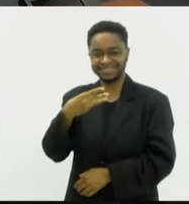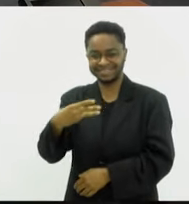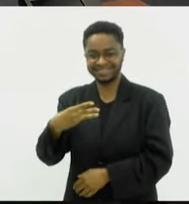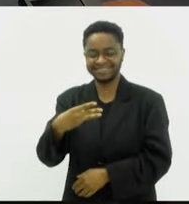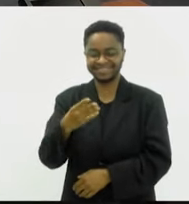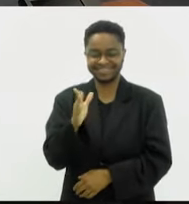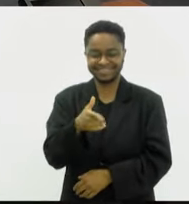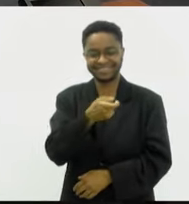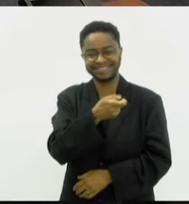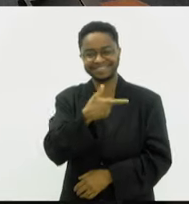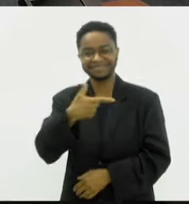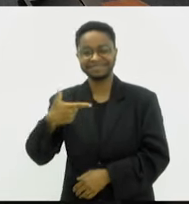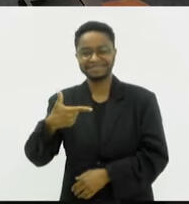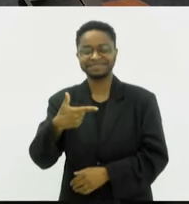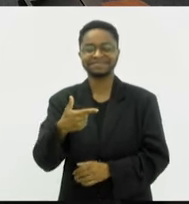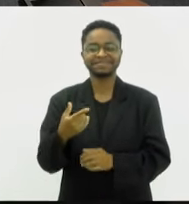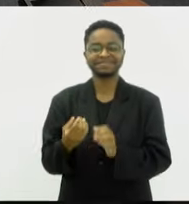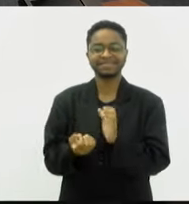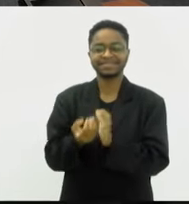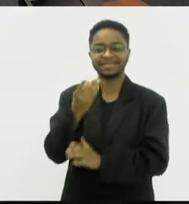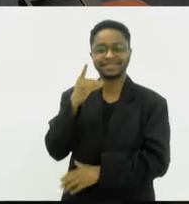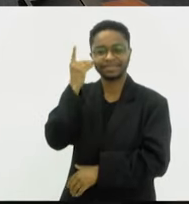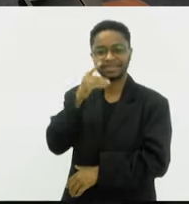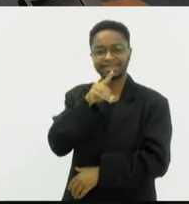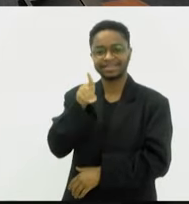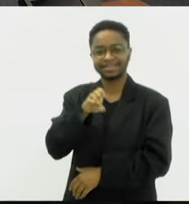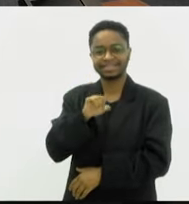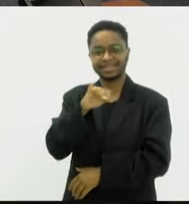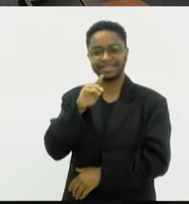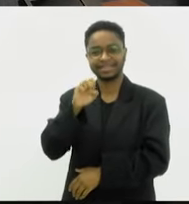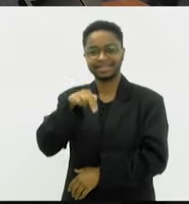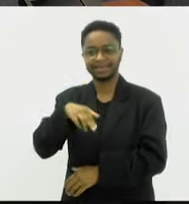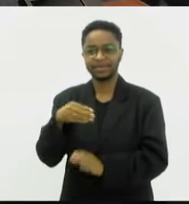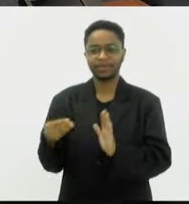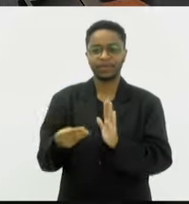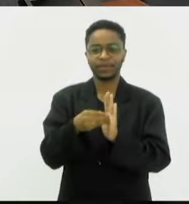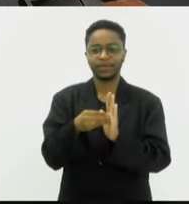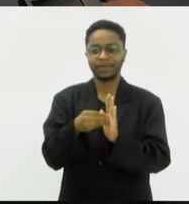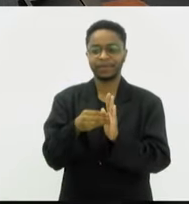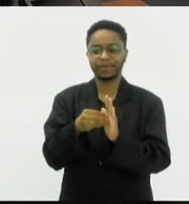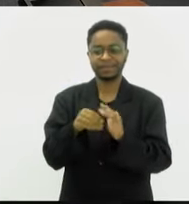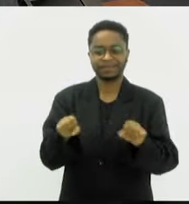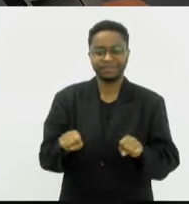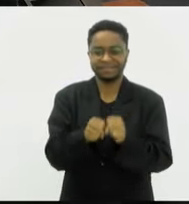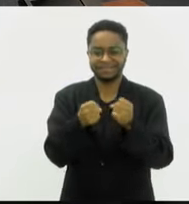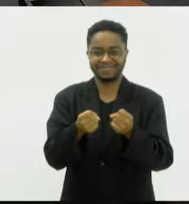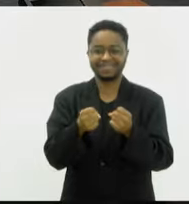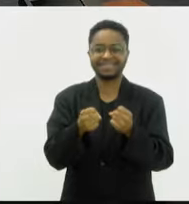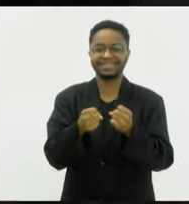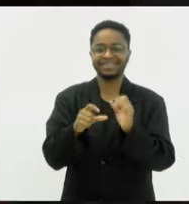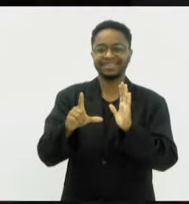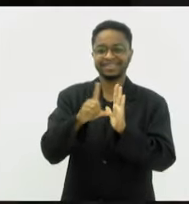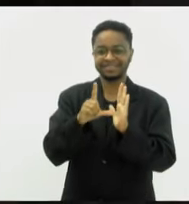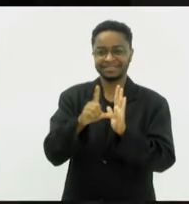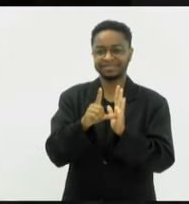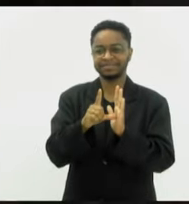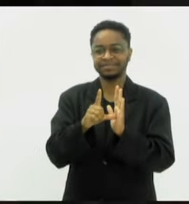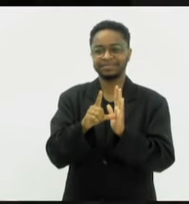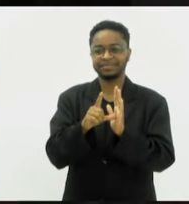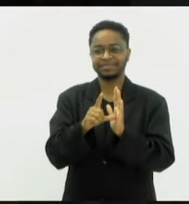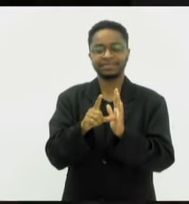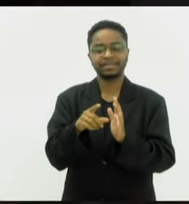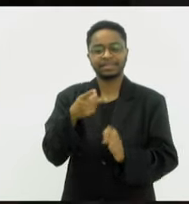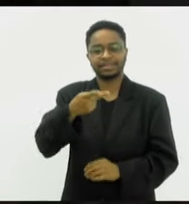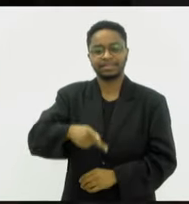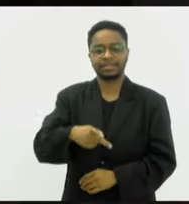6.543/2022, de autoria da deputada Zeidan, que determina o tombamento do imóvel onde está situado o quiosque Biel e Maricá como patrimônio